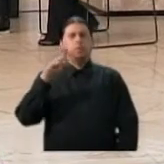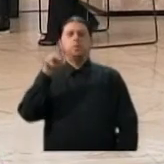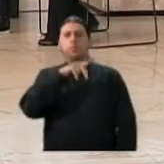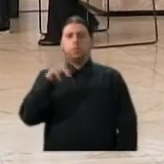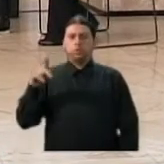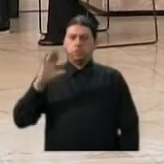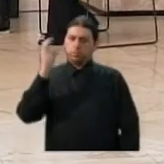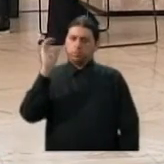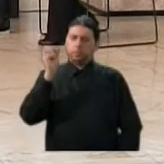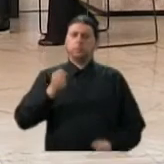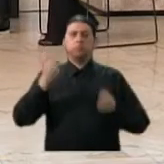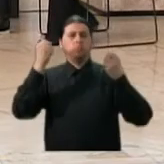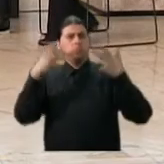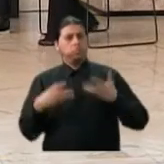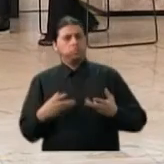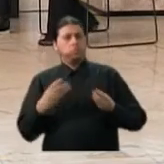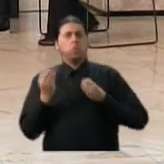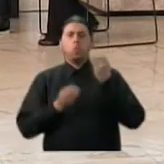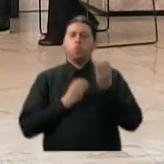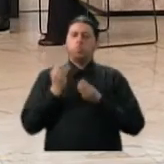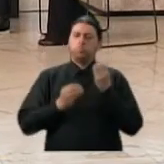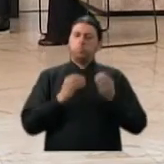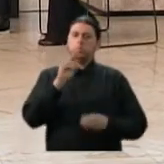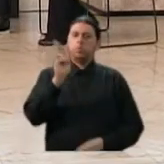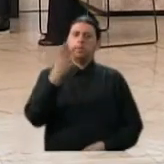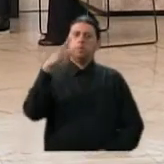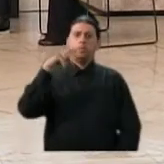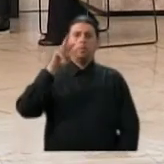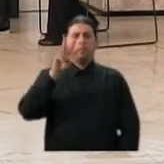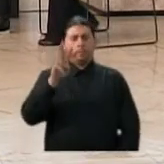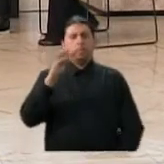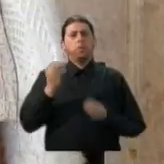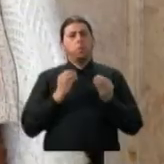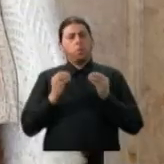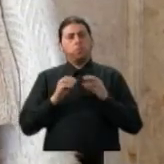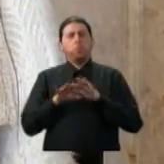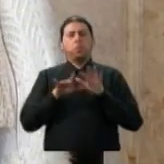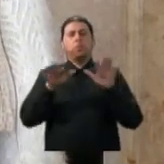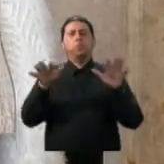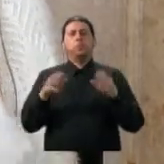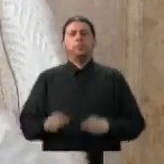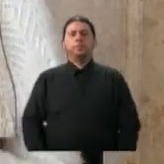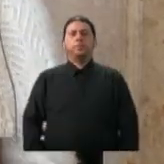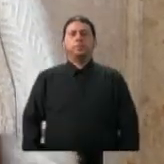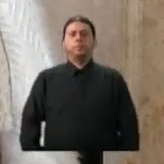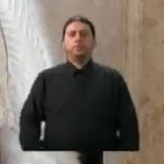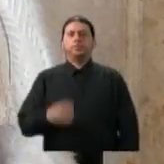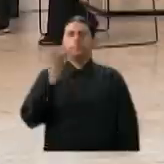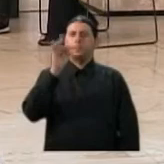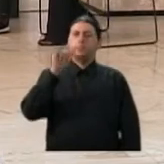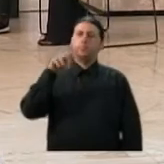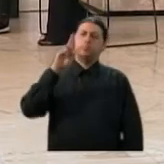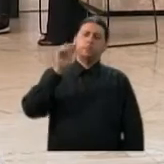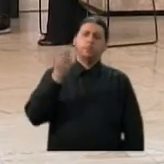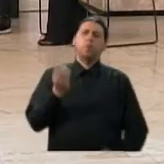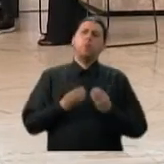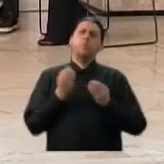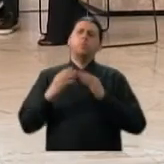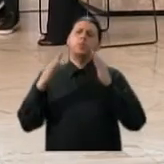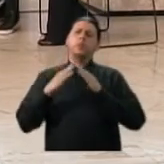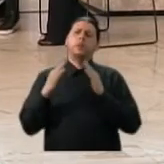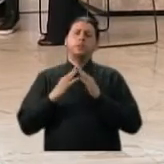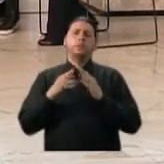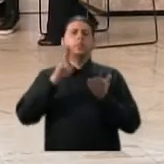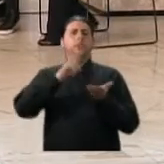explicar para todo mundo como é que era a HPV e como que transmitia. Tamara, como é que foi em casa, então,